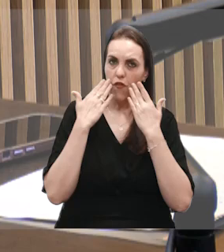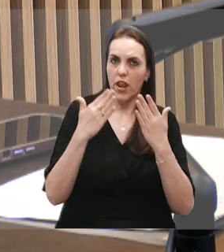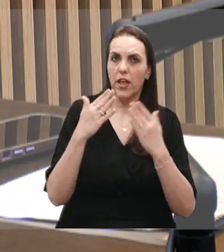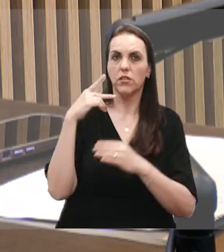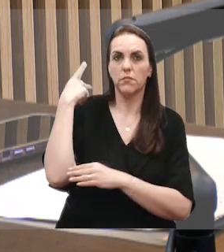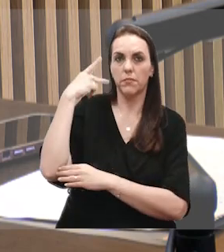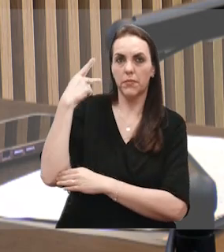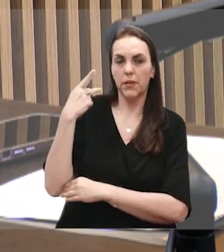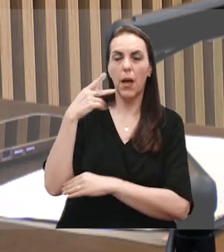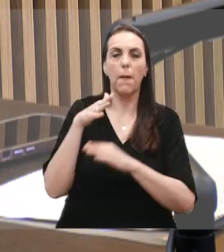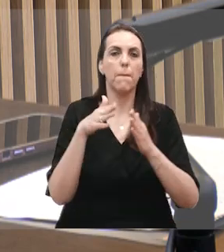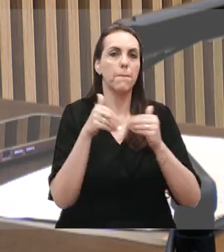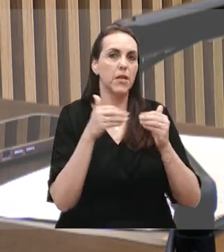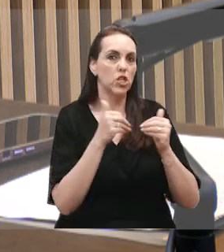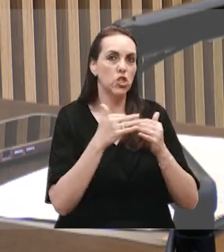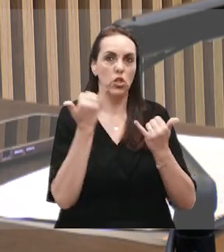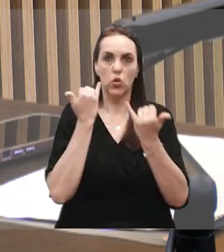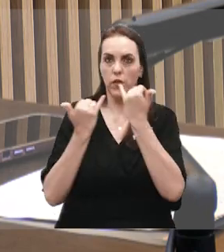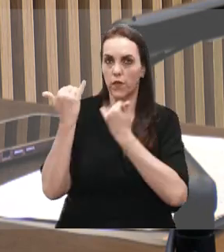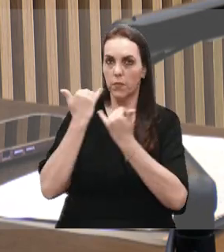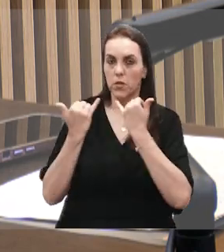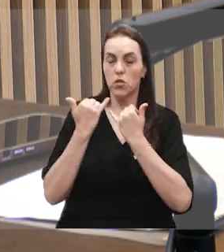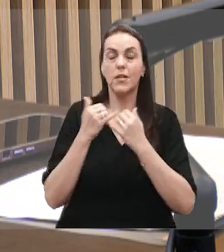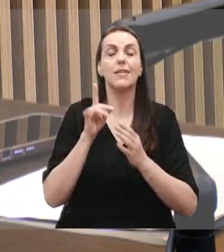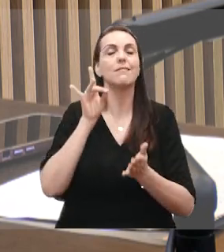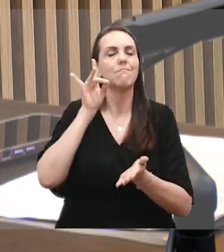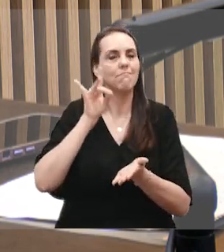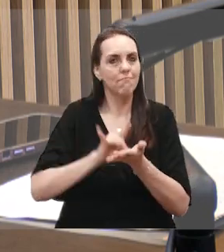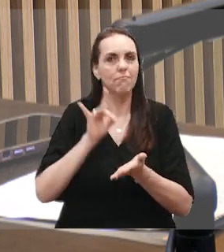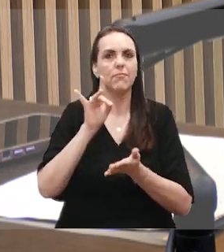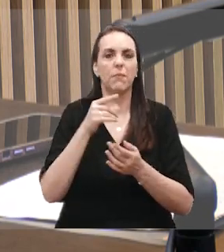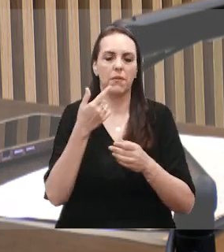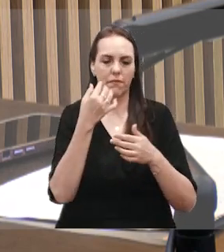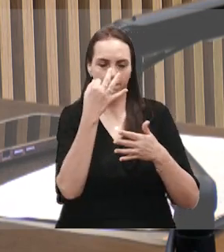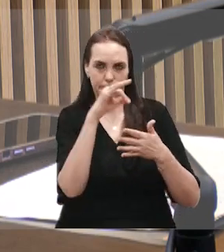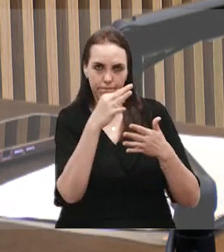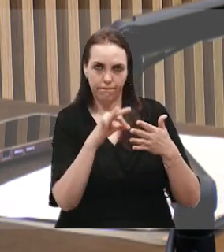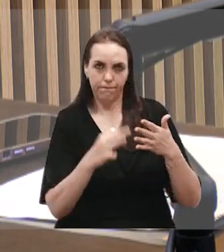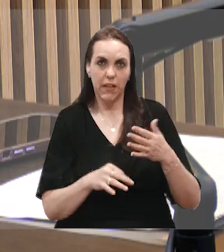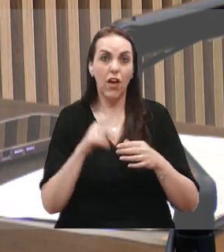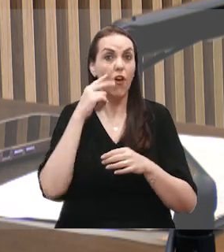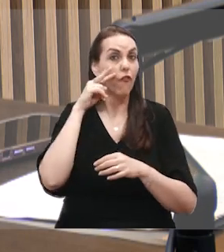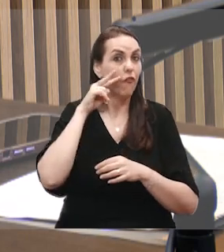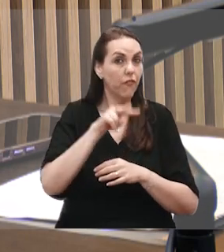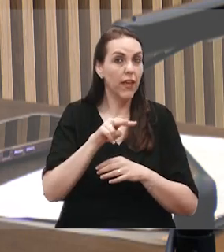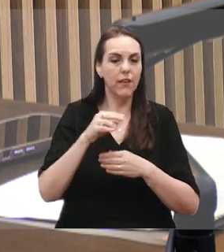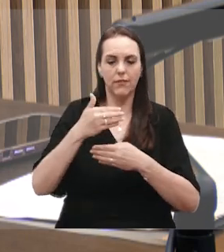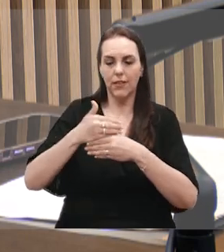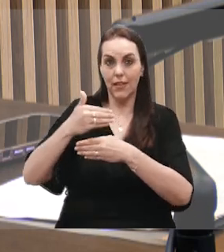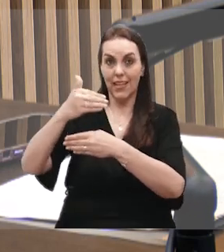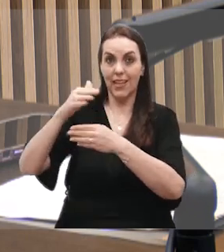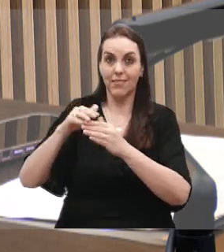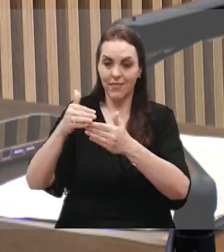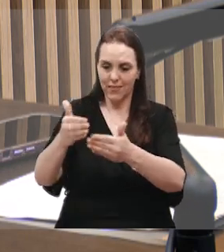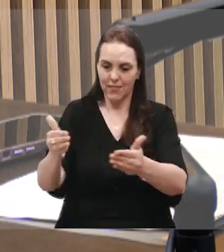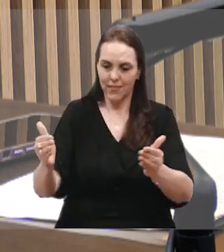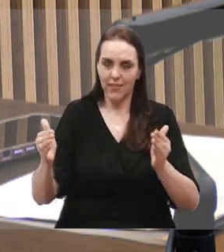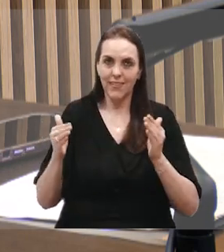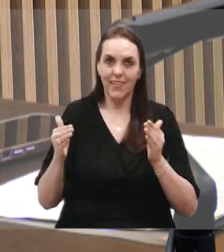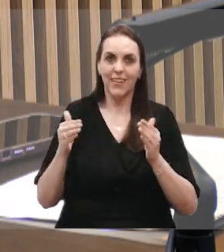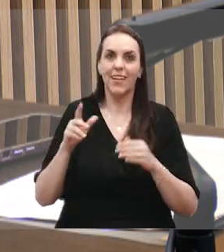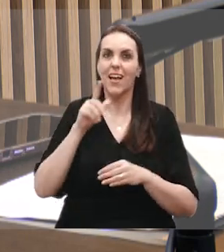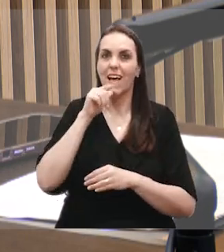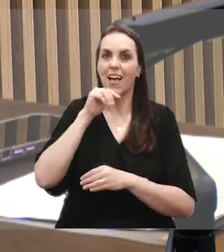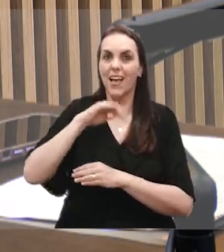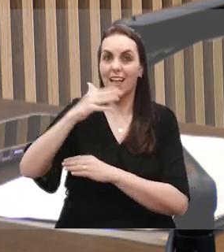através de pedidos de informações, exatamente para a gente verificar a represa, que ela fica dentro do bairro Fátima. Então, se